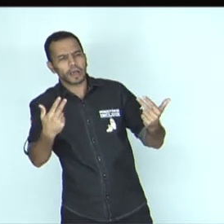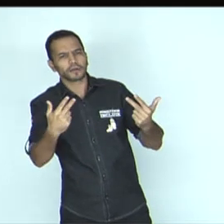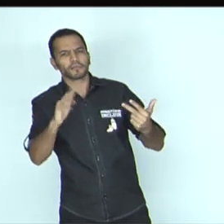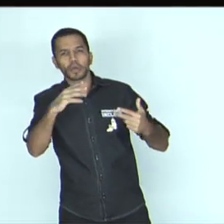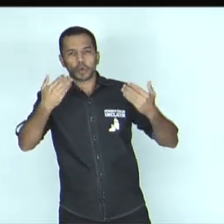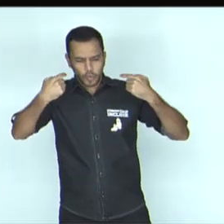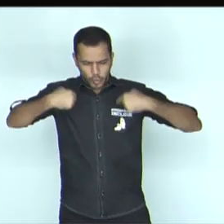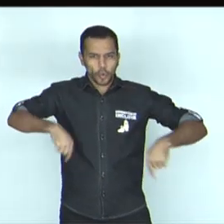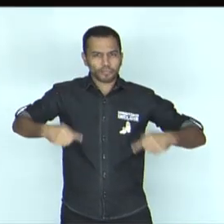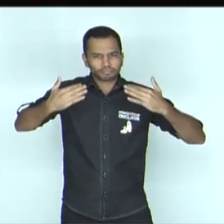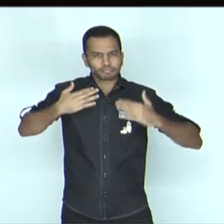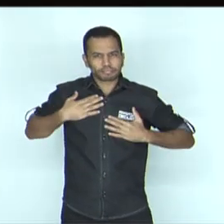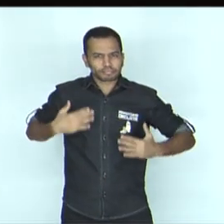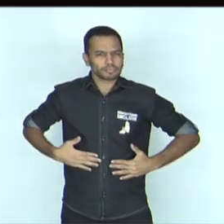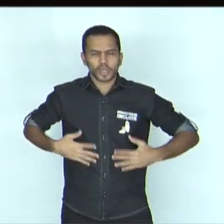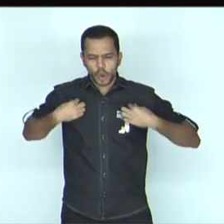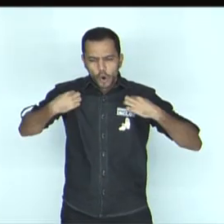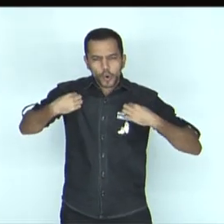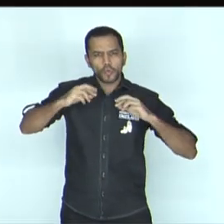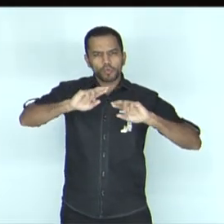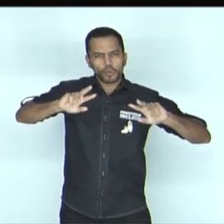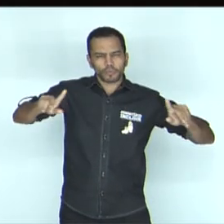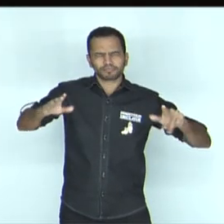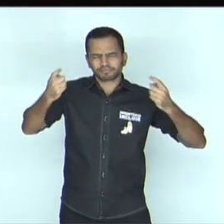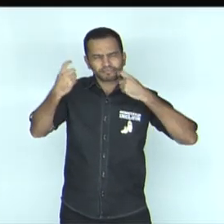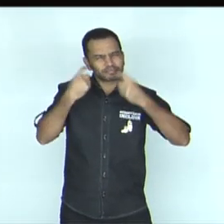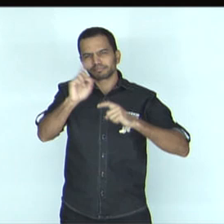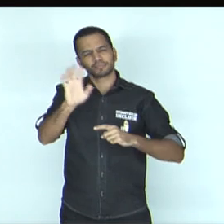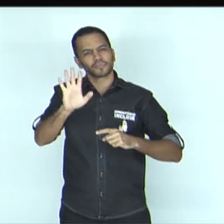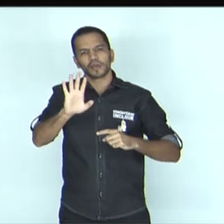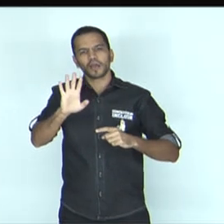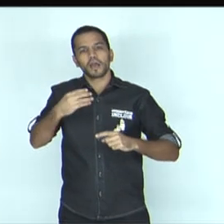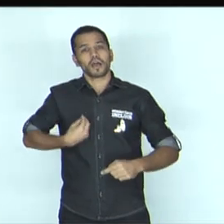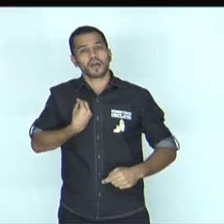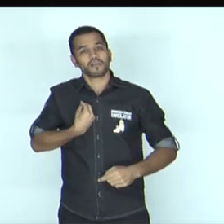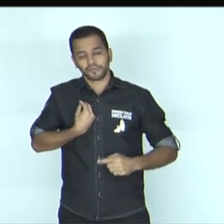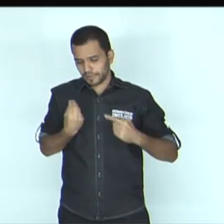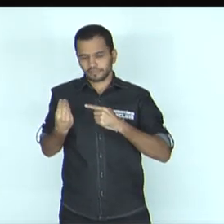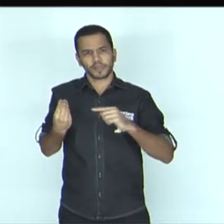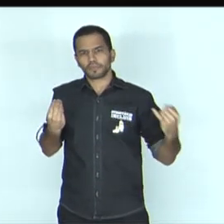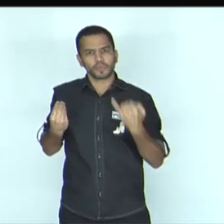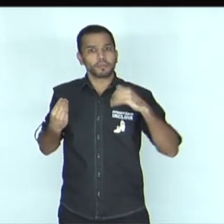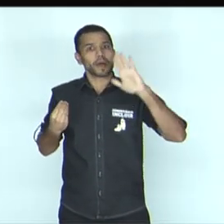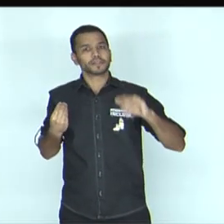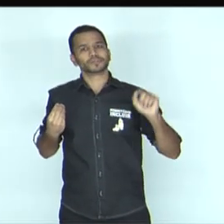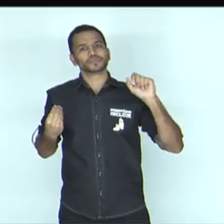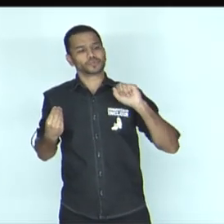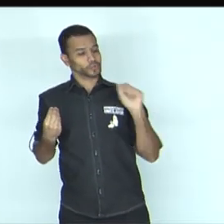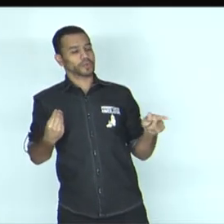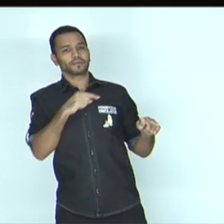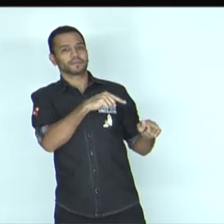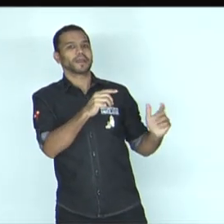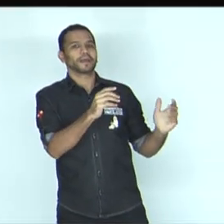próprio corpo, quanto ao que vestir. Não é a vida mais importante que a comida, e o corpo mais importante que a